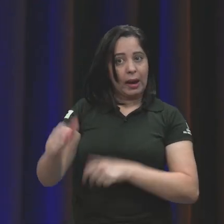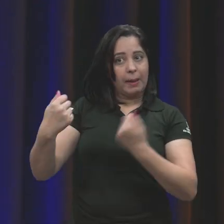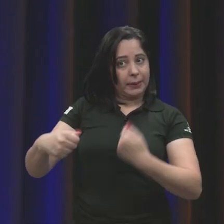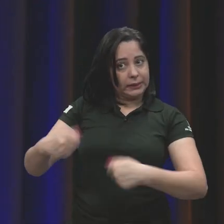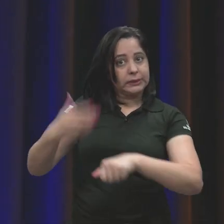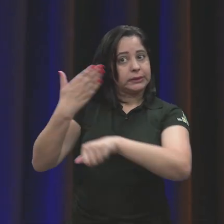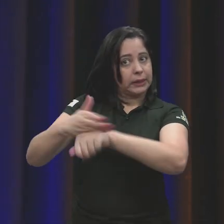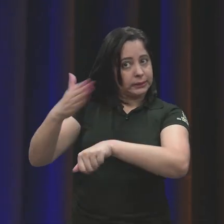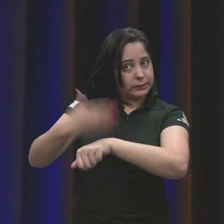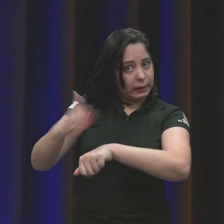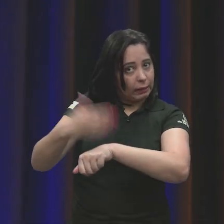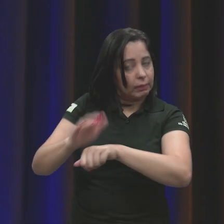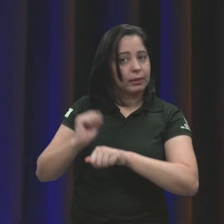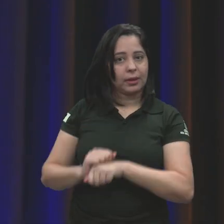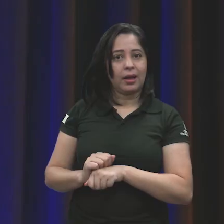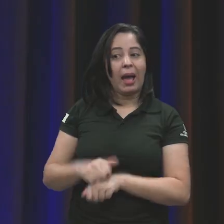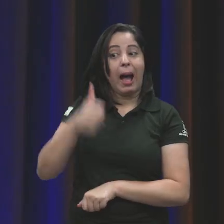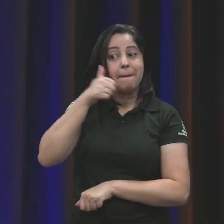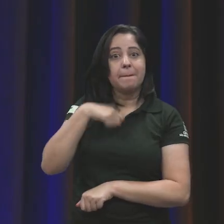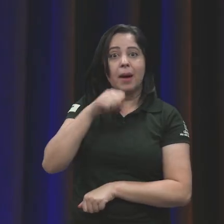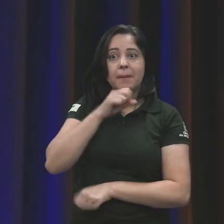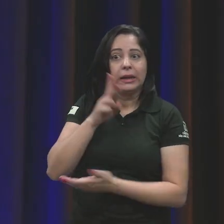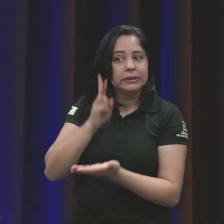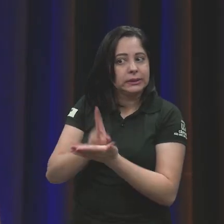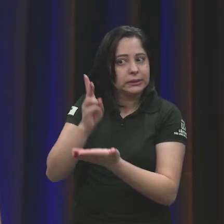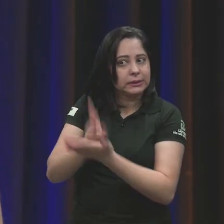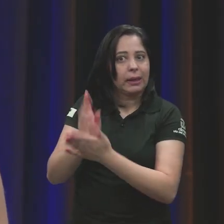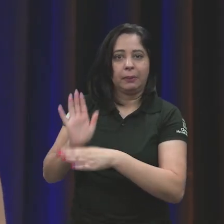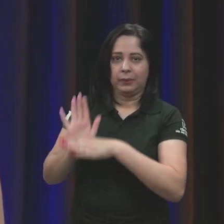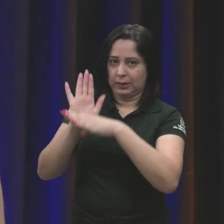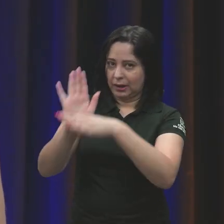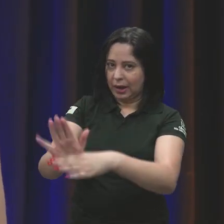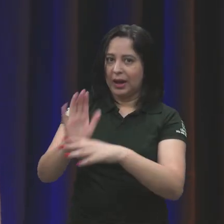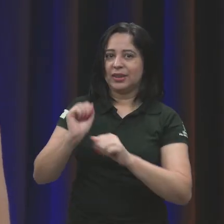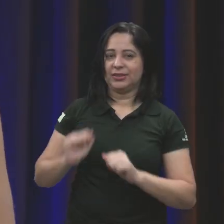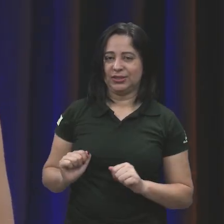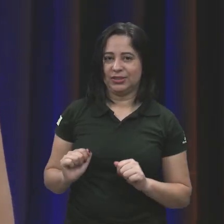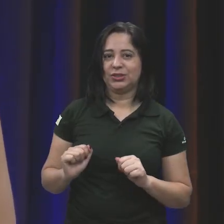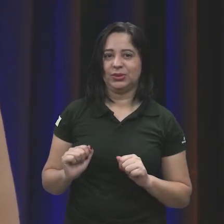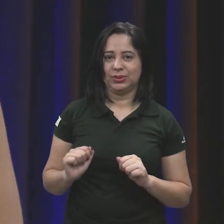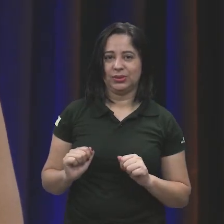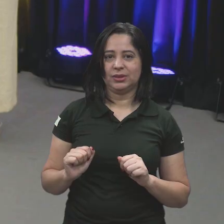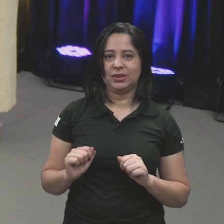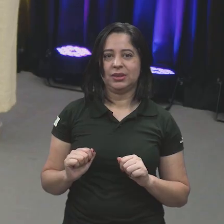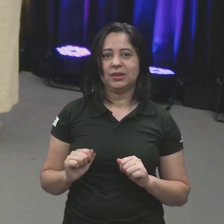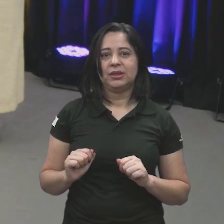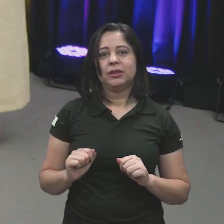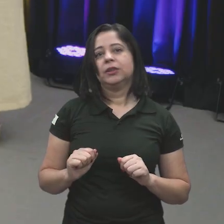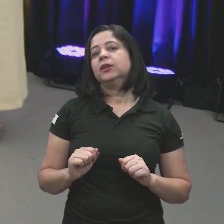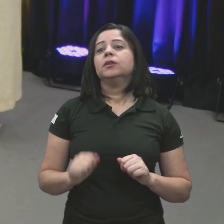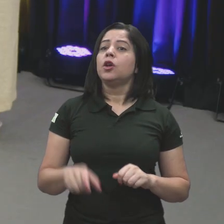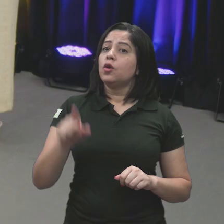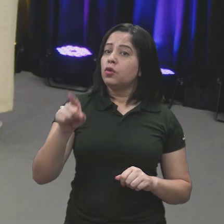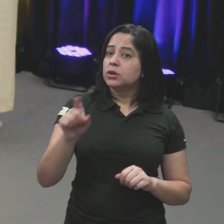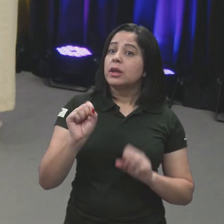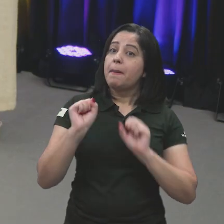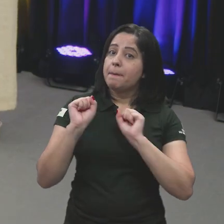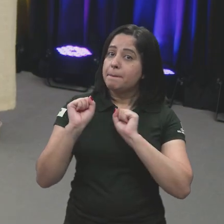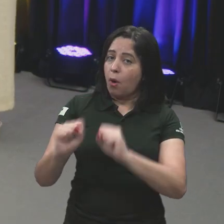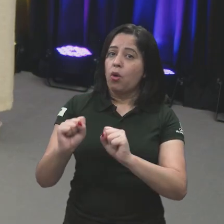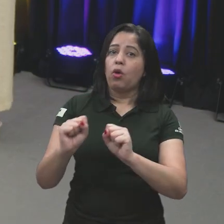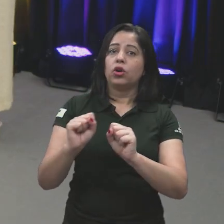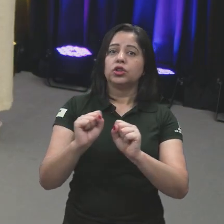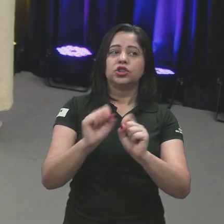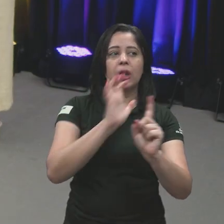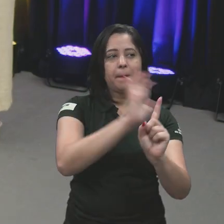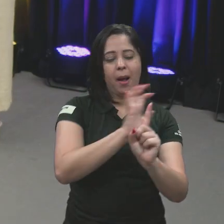que super foi a sua assessora o tempo todo nessa participação sua. E que você possa inspirar outras crianças